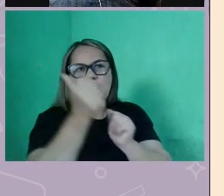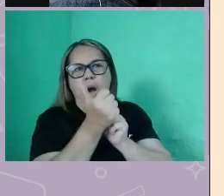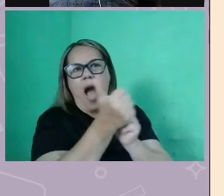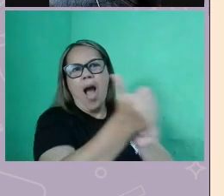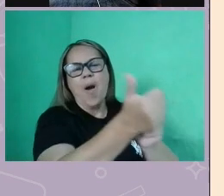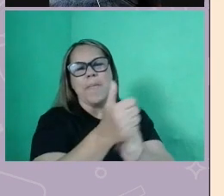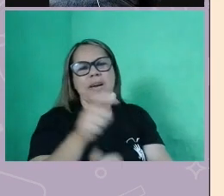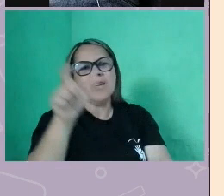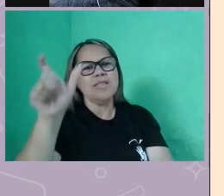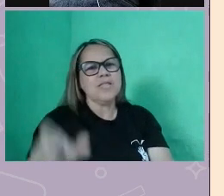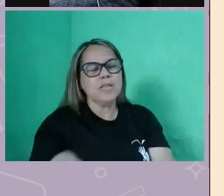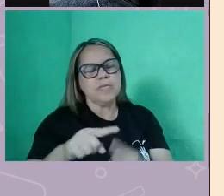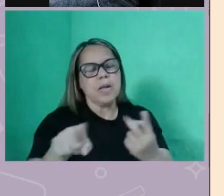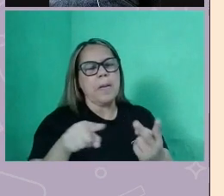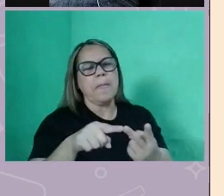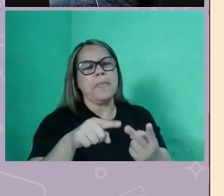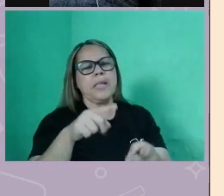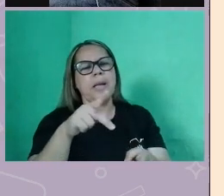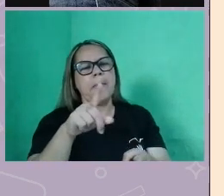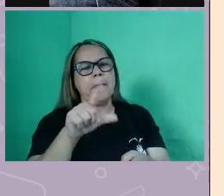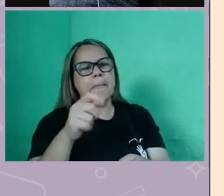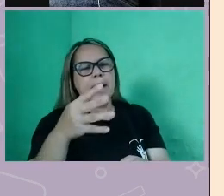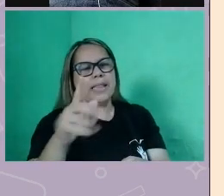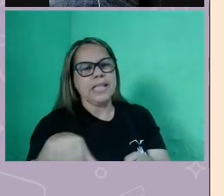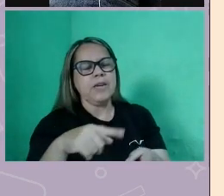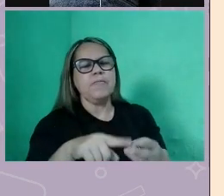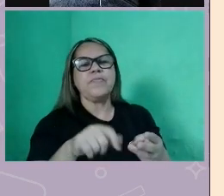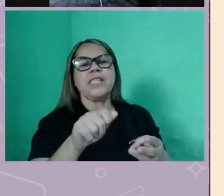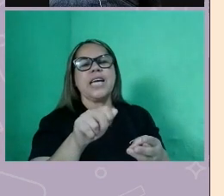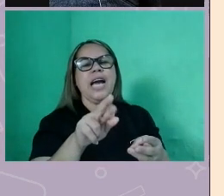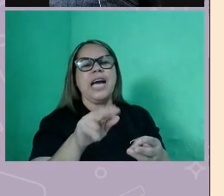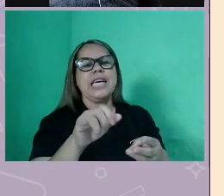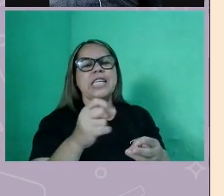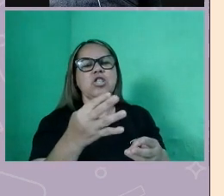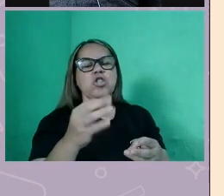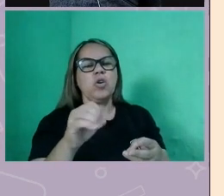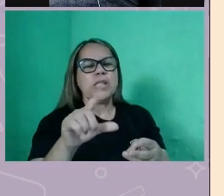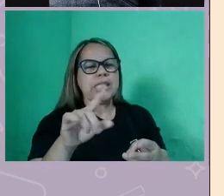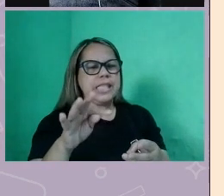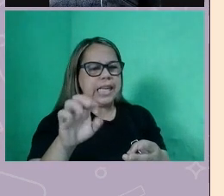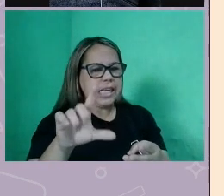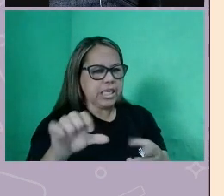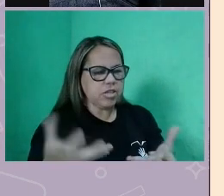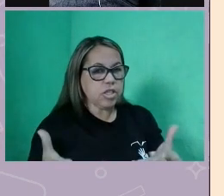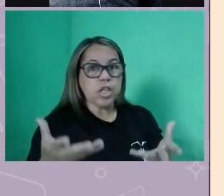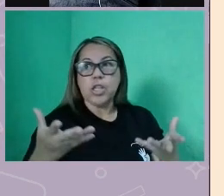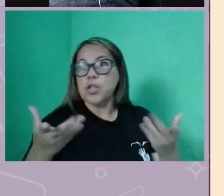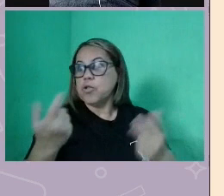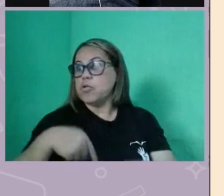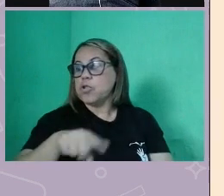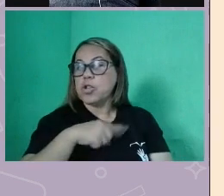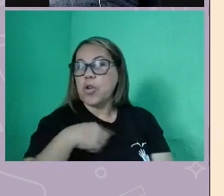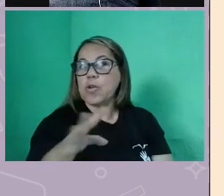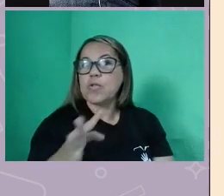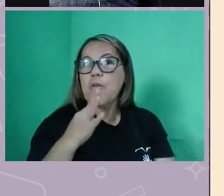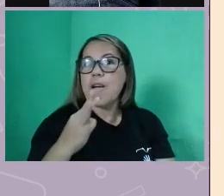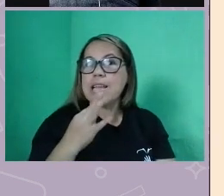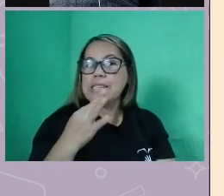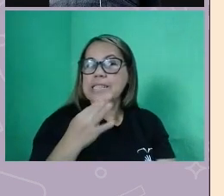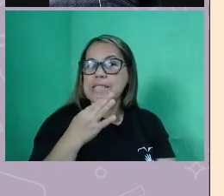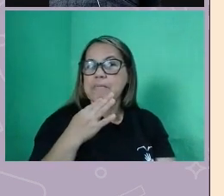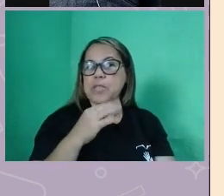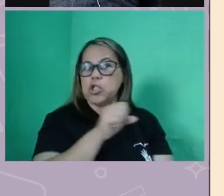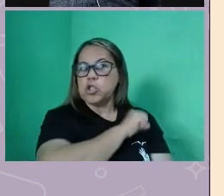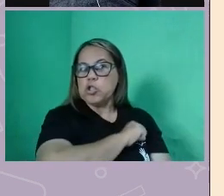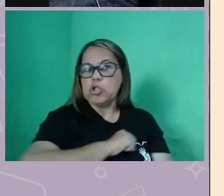são Platão e Aristóteles tanto é que tudo que a gente conhece de Sócrates hoje em dia